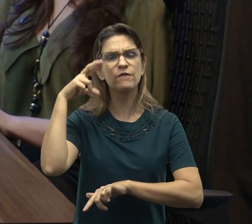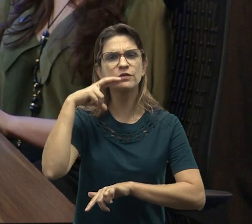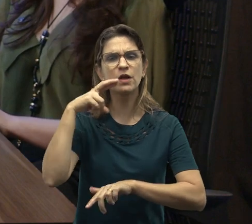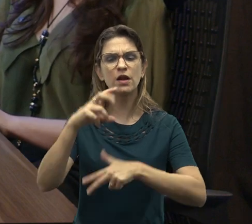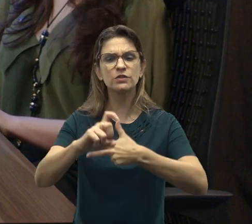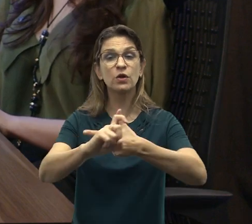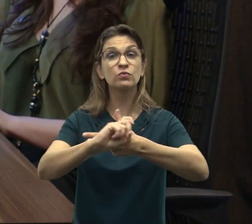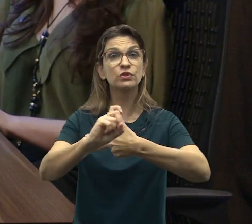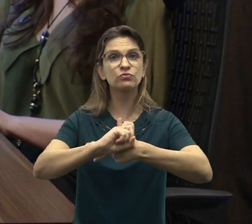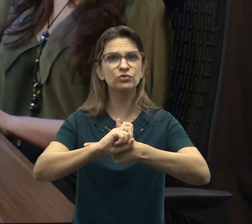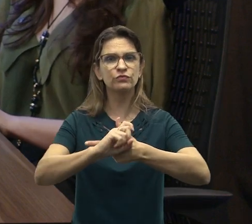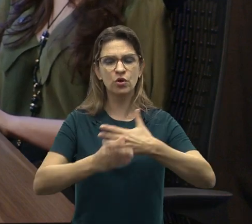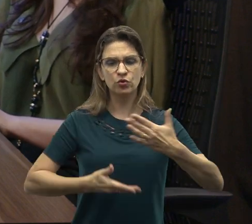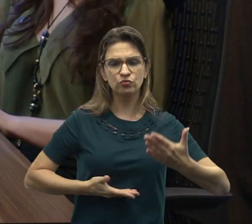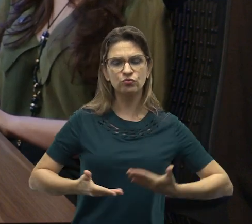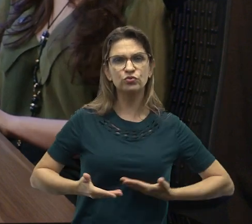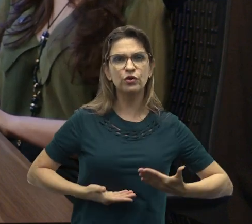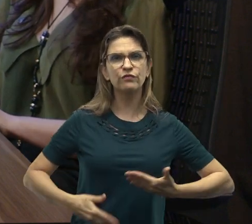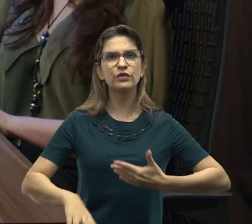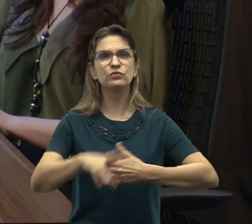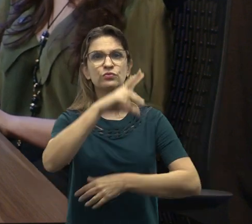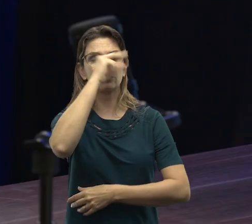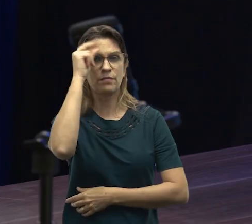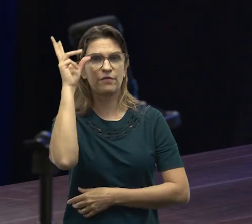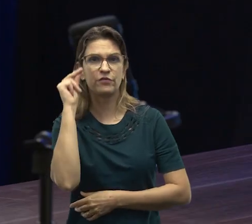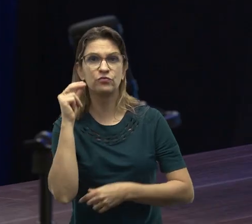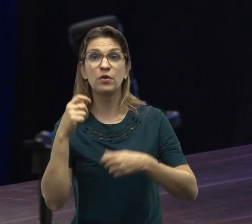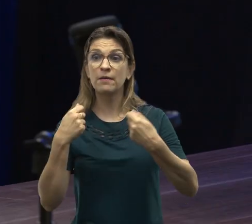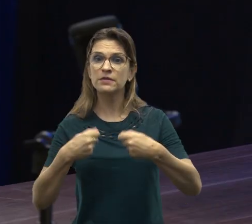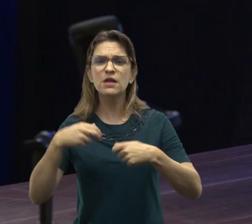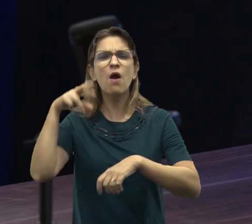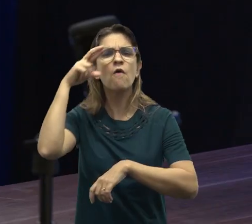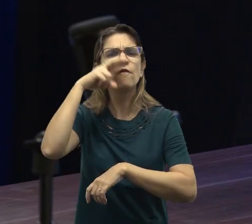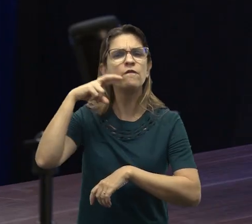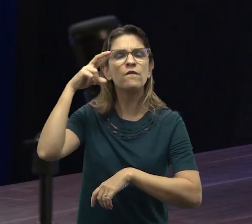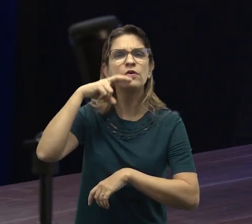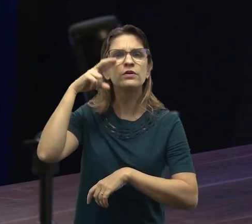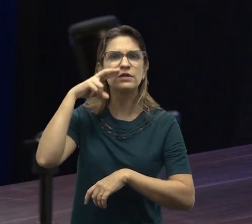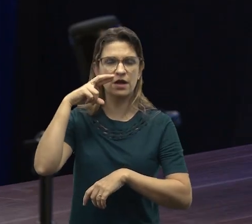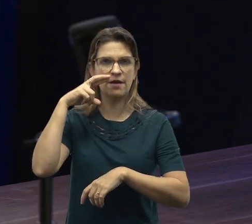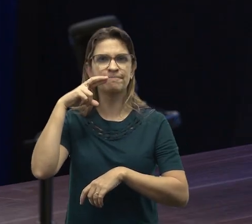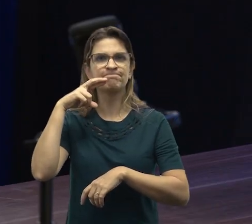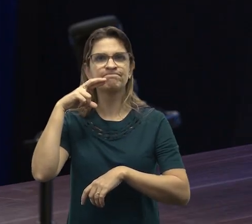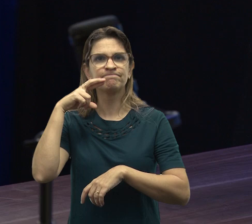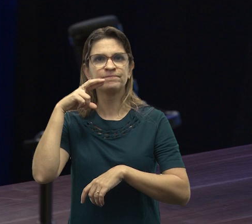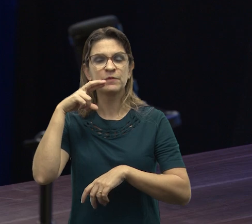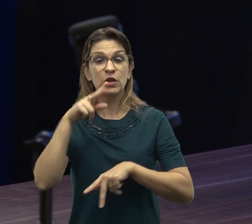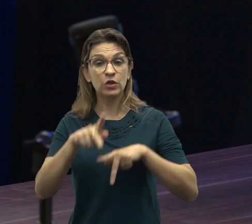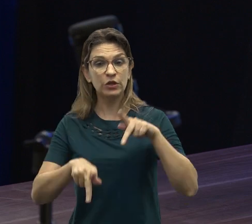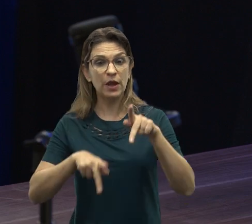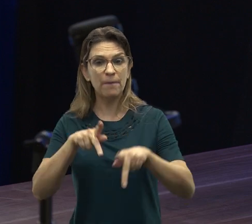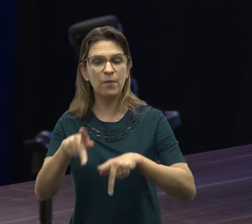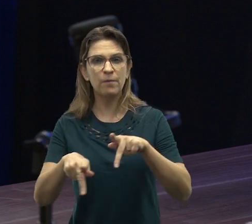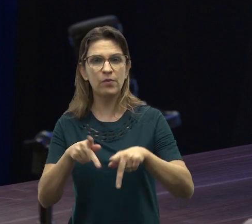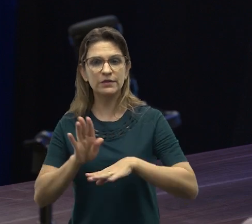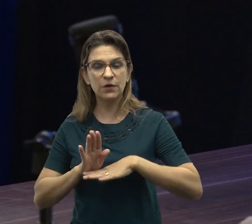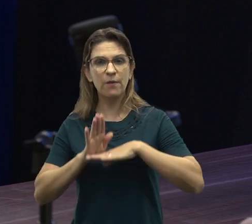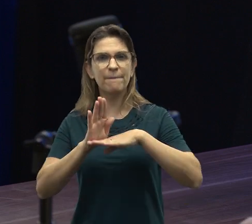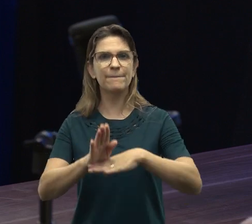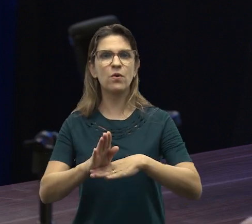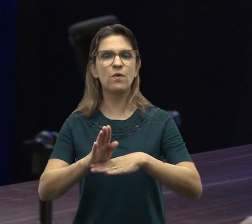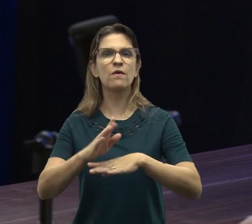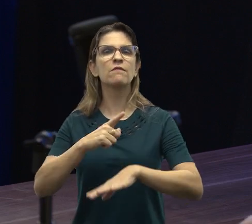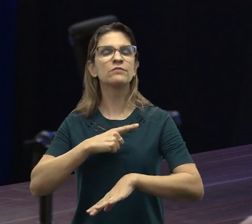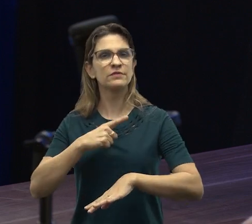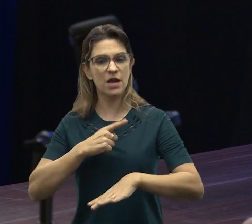exatamente para que a gente seja uma âncora de salvaguarda da população para que os serviços aconteçam a